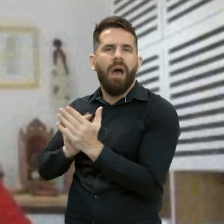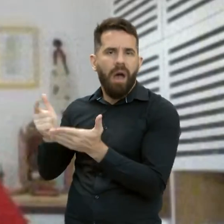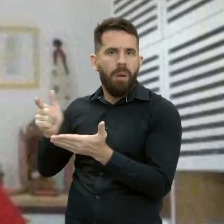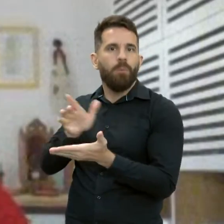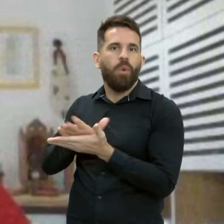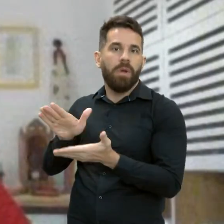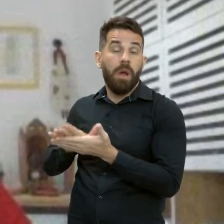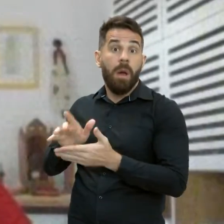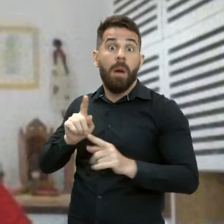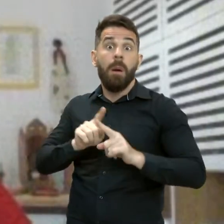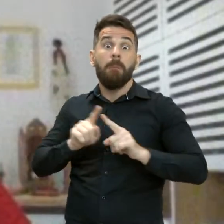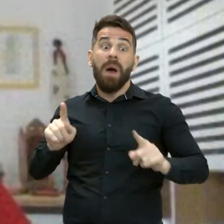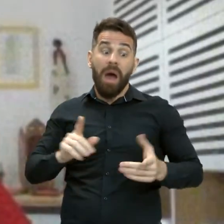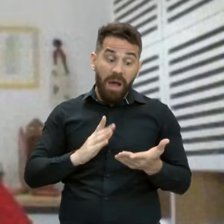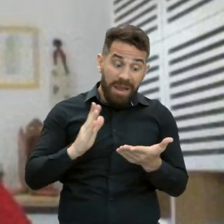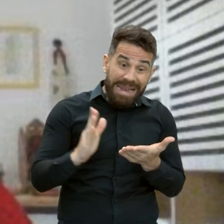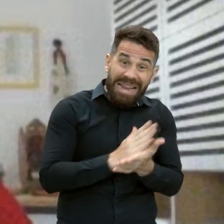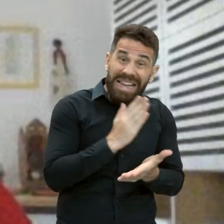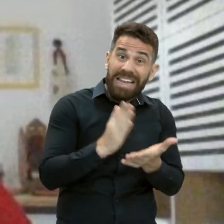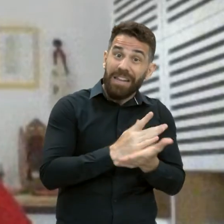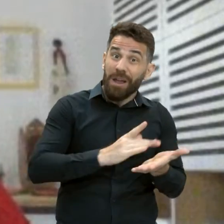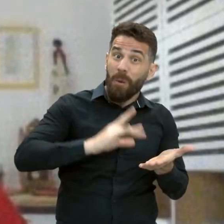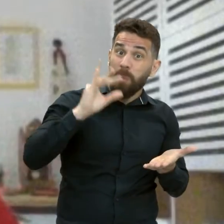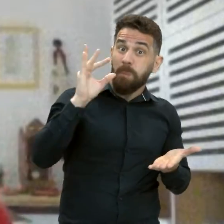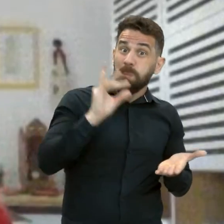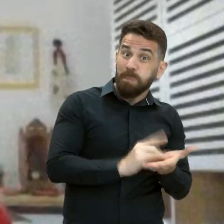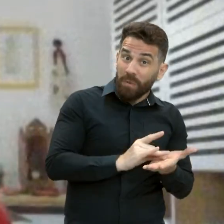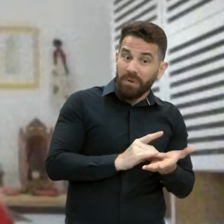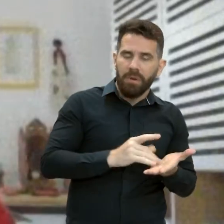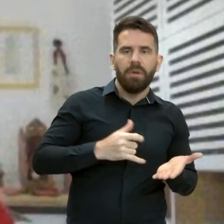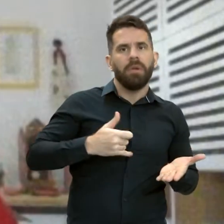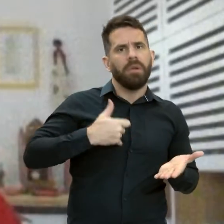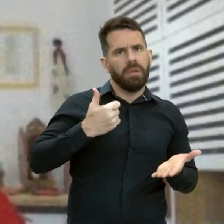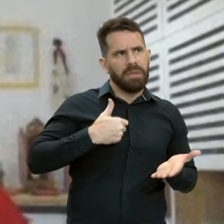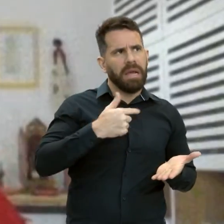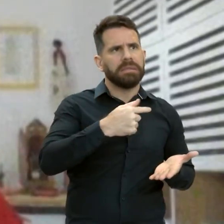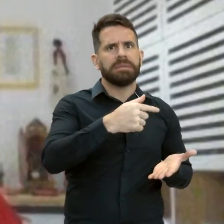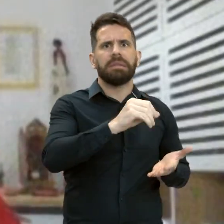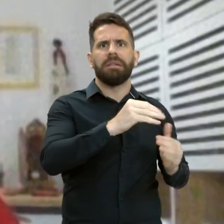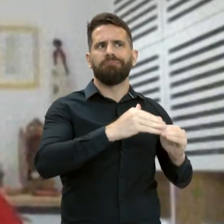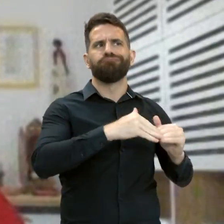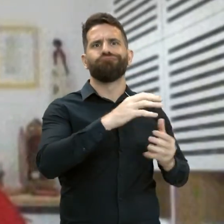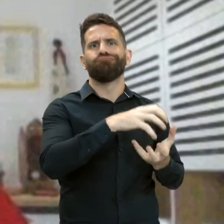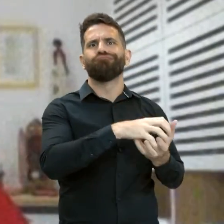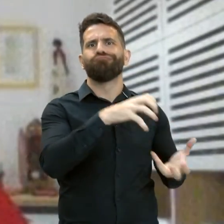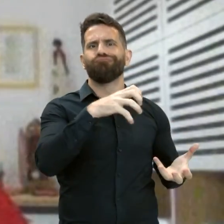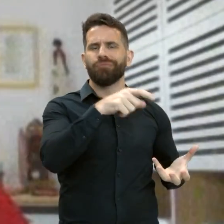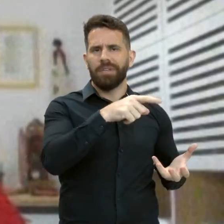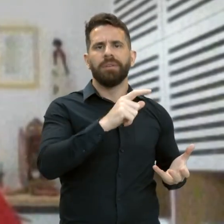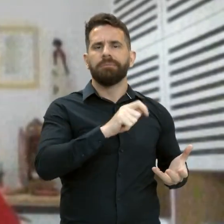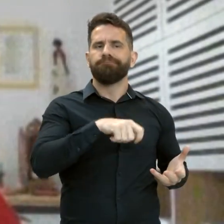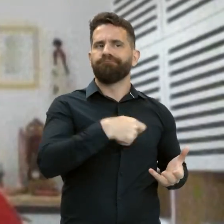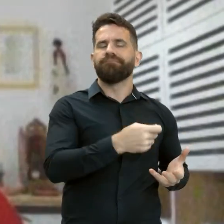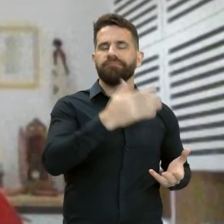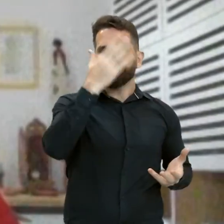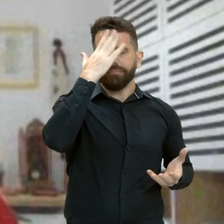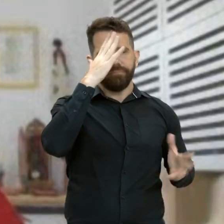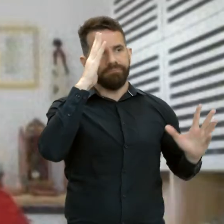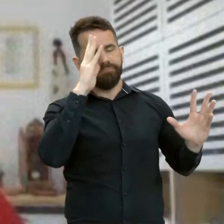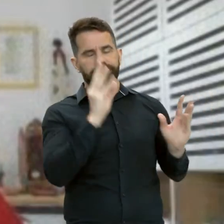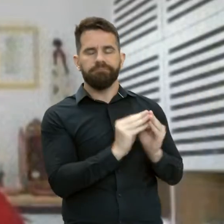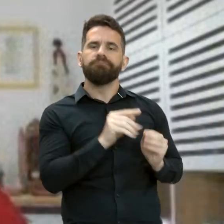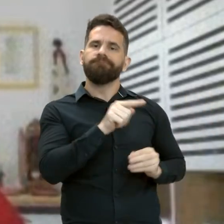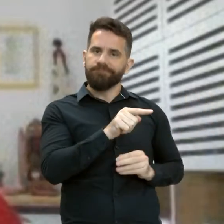publicar o livro de poesia só na velhice já revela o tamanho da dificuldade de uma mulher para